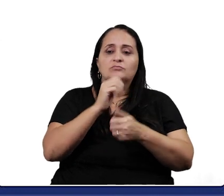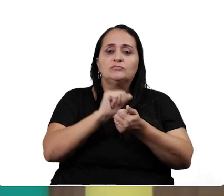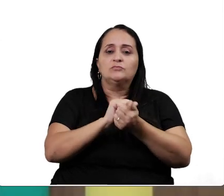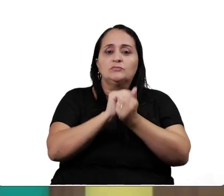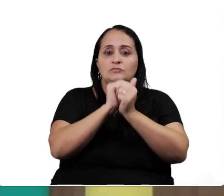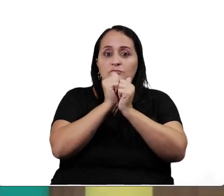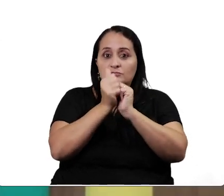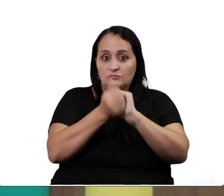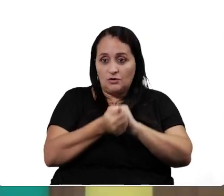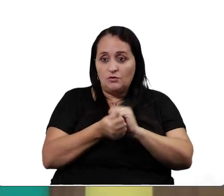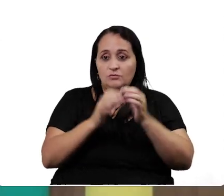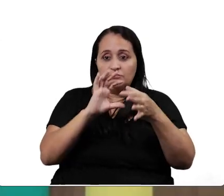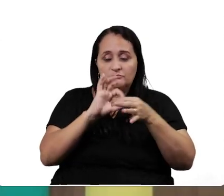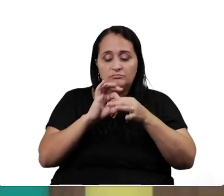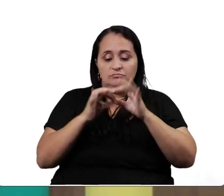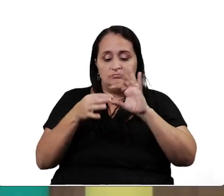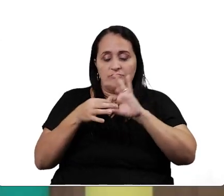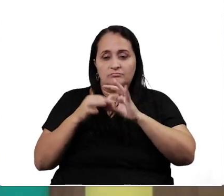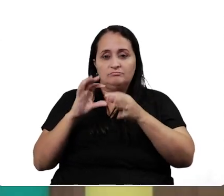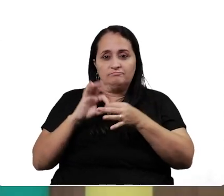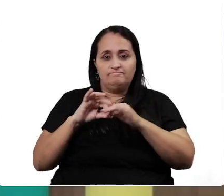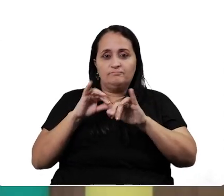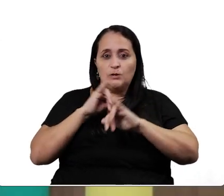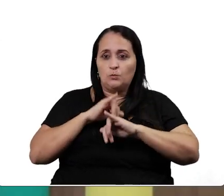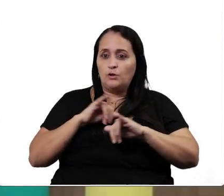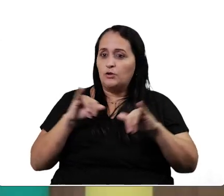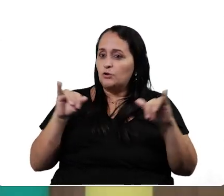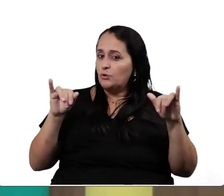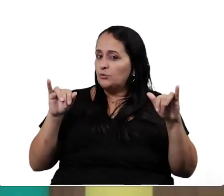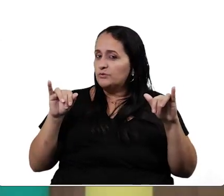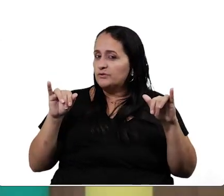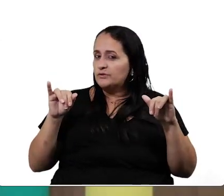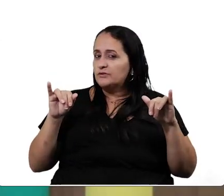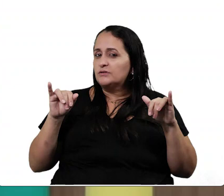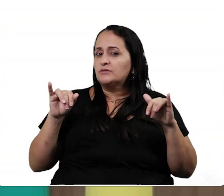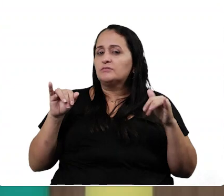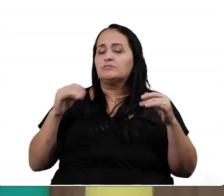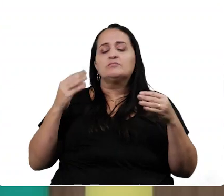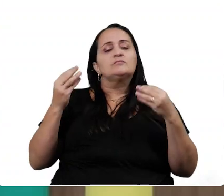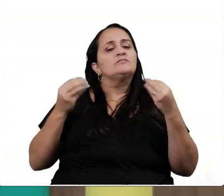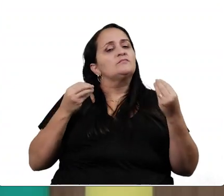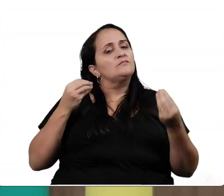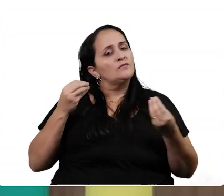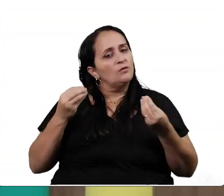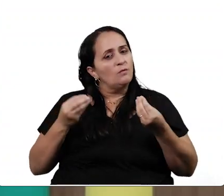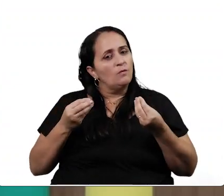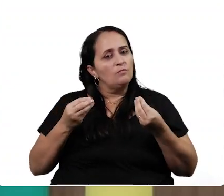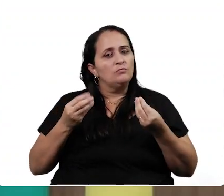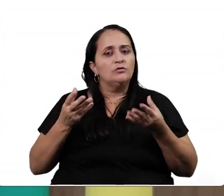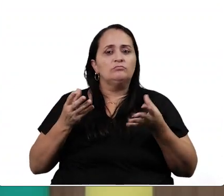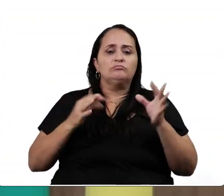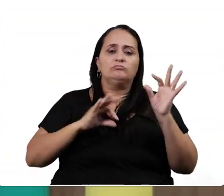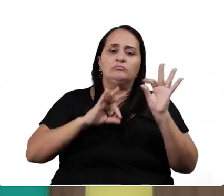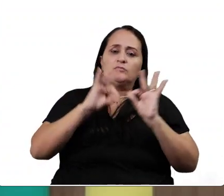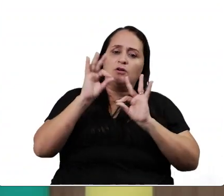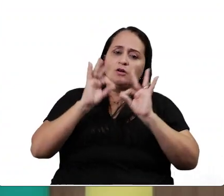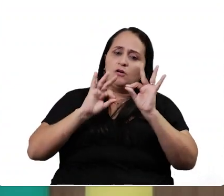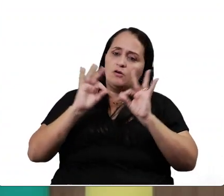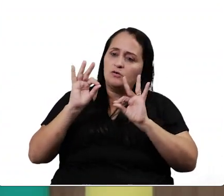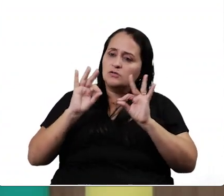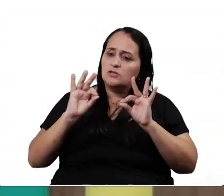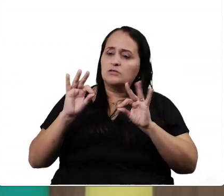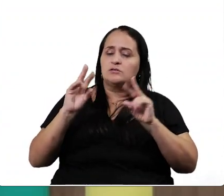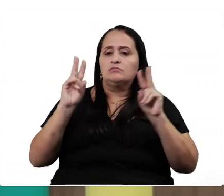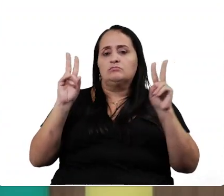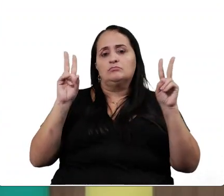Olímpicos. Olha aí, é uma notícia pelo formato do texto, pela organização,